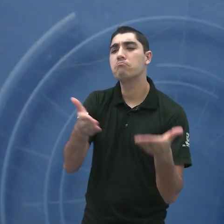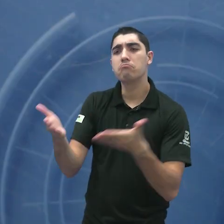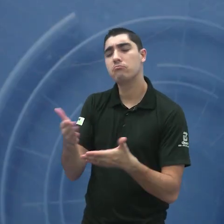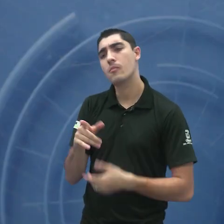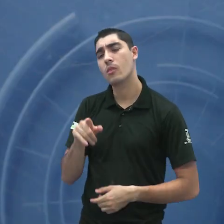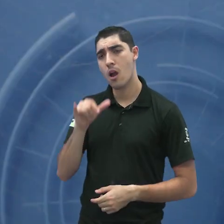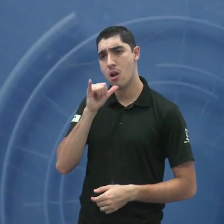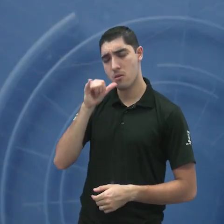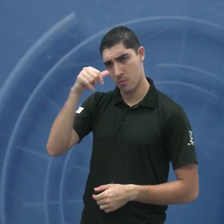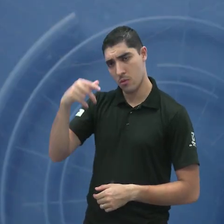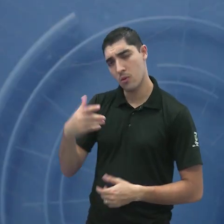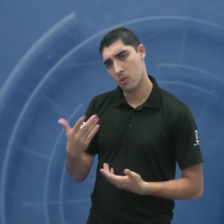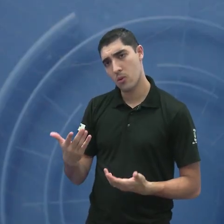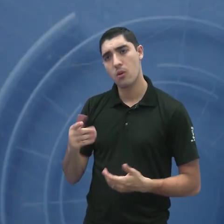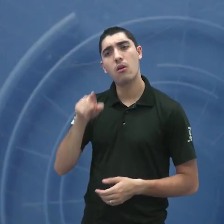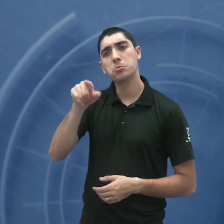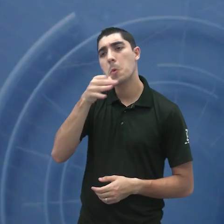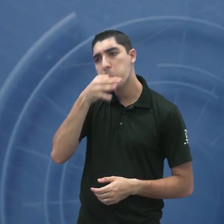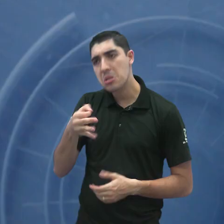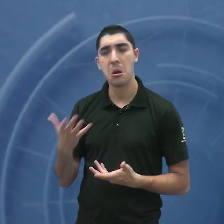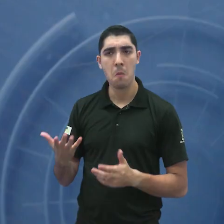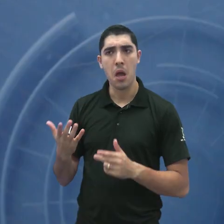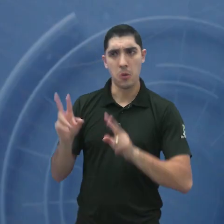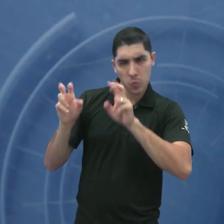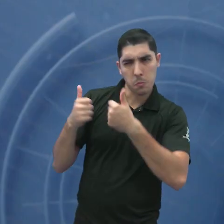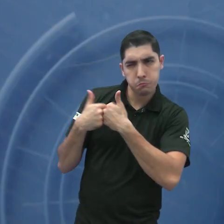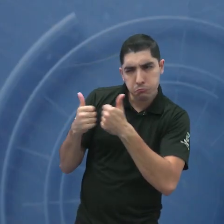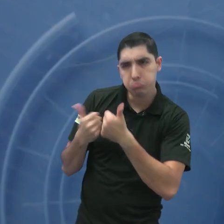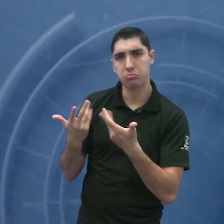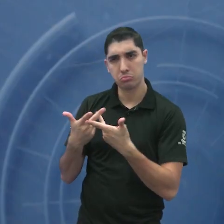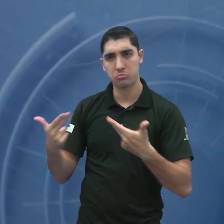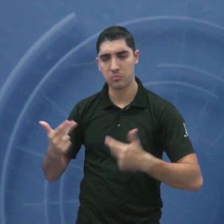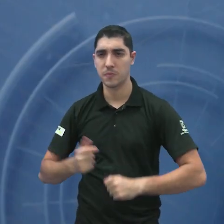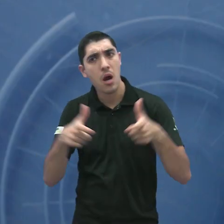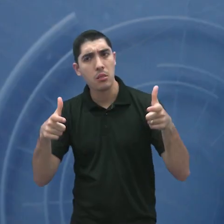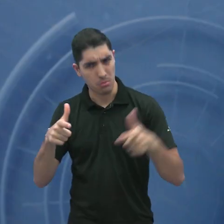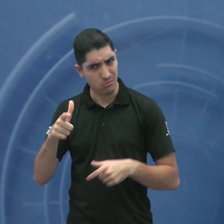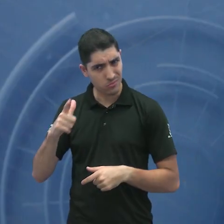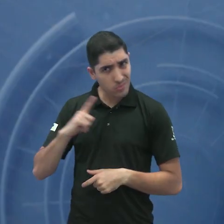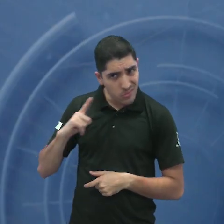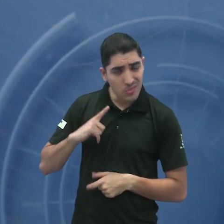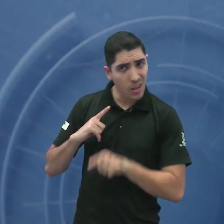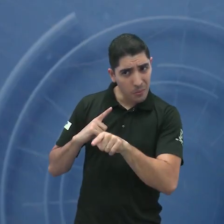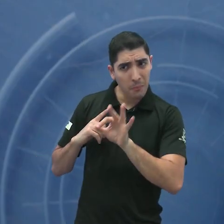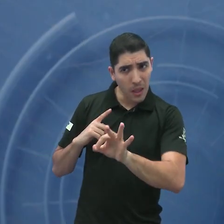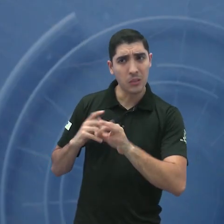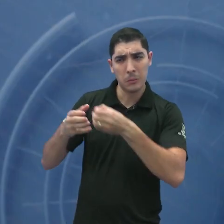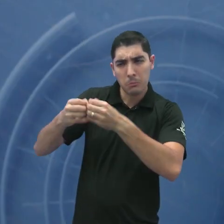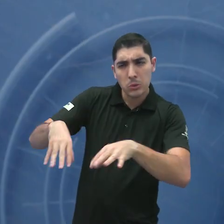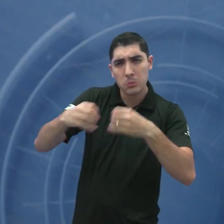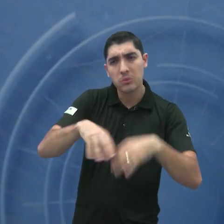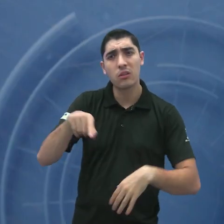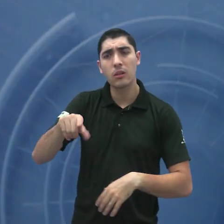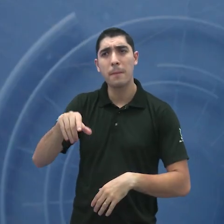transporte público, no seu ver, e o aumento da população nas cidades, tem impactado o aumento, né, do número